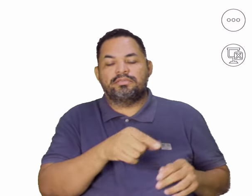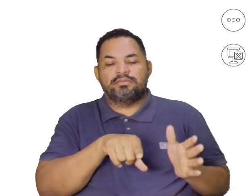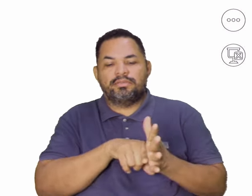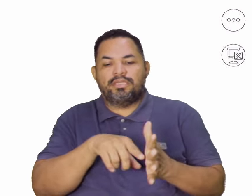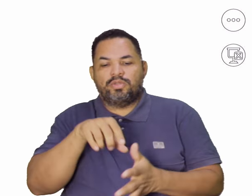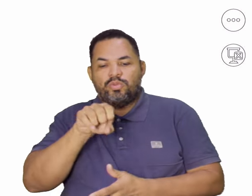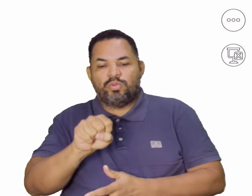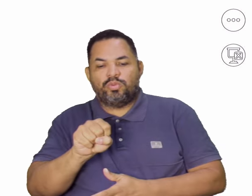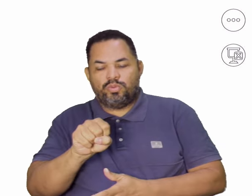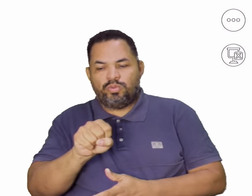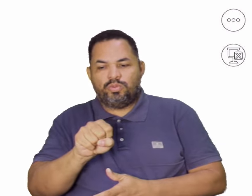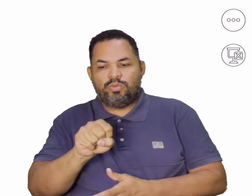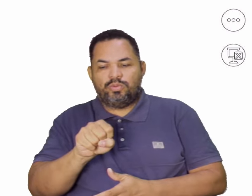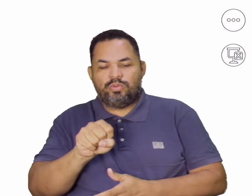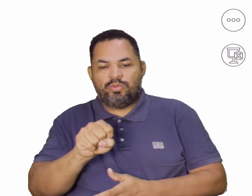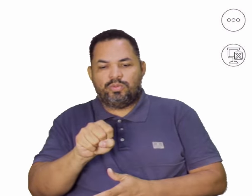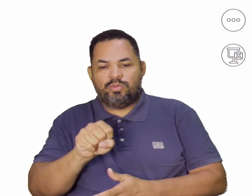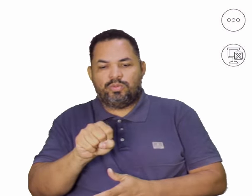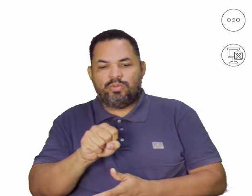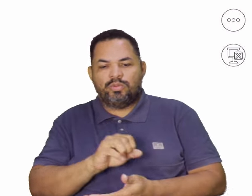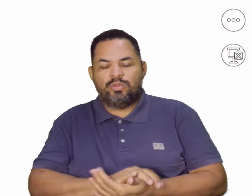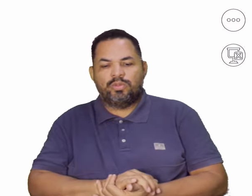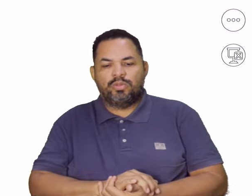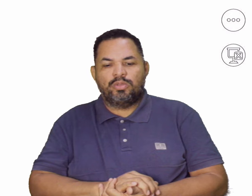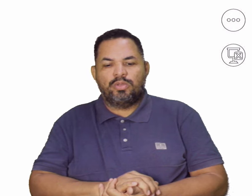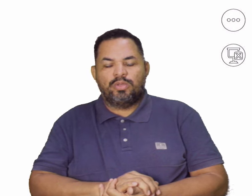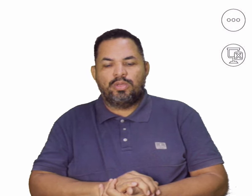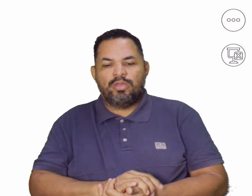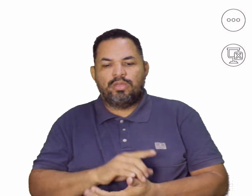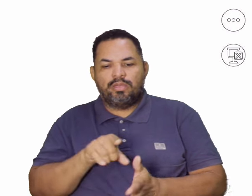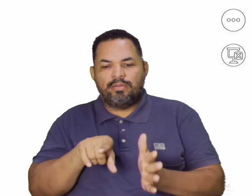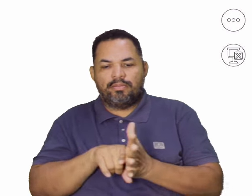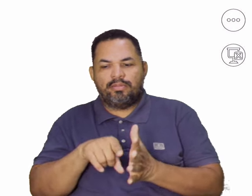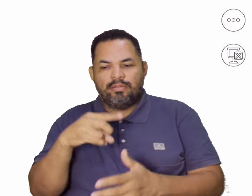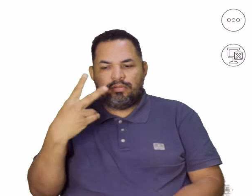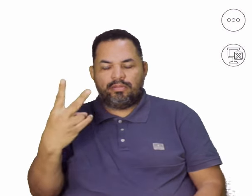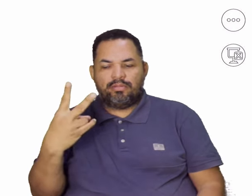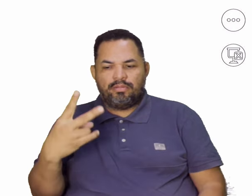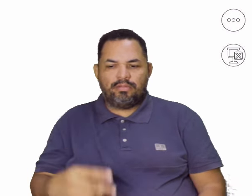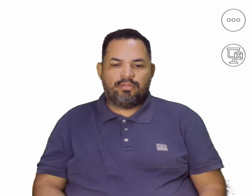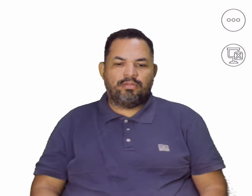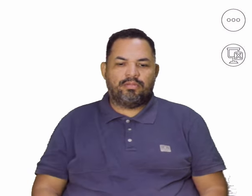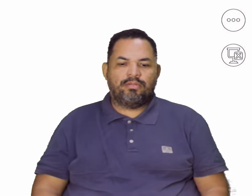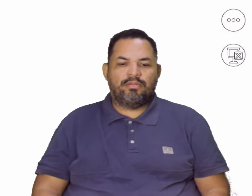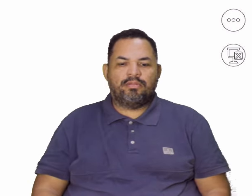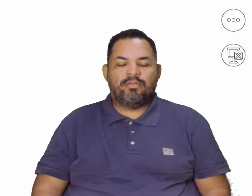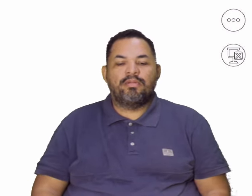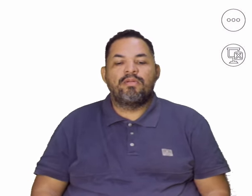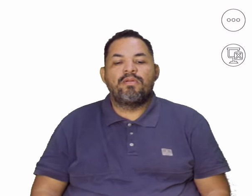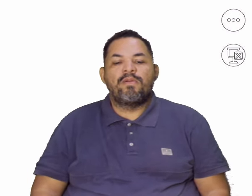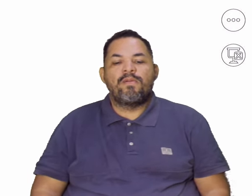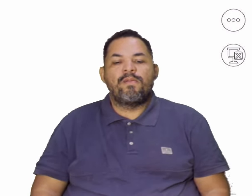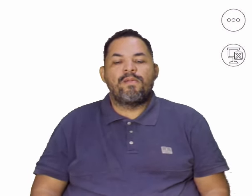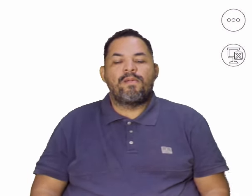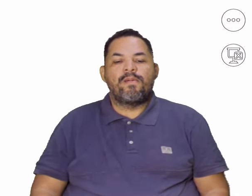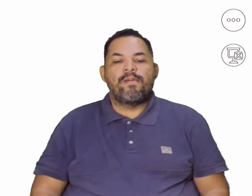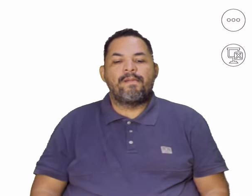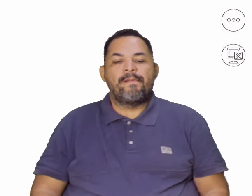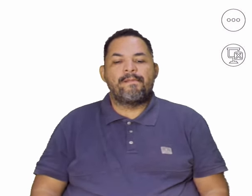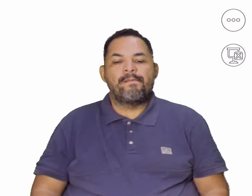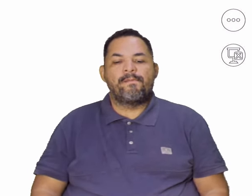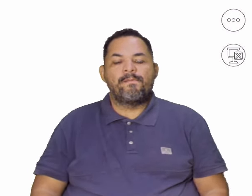Enxofre é mais 6 4 oxigênio ve2 são 8 elétr que são ganho porém